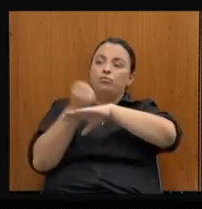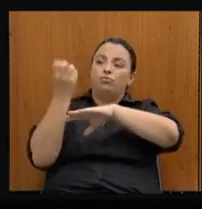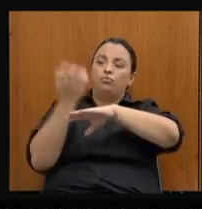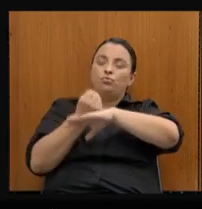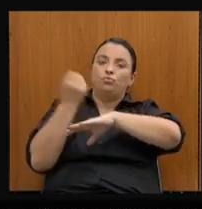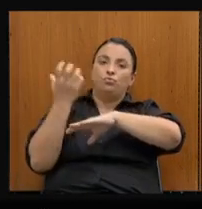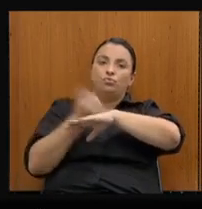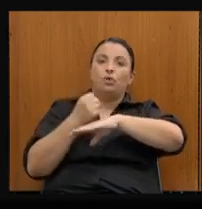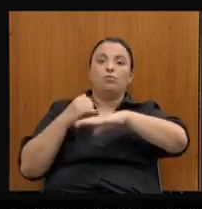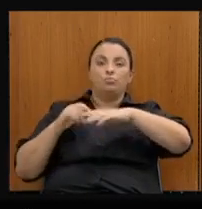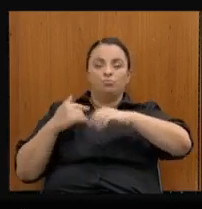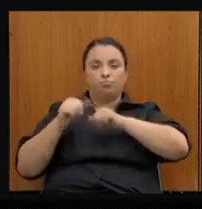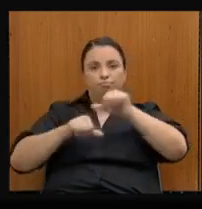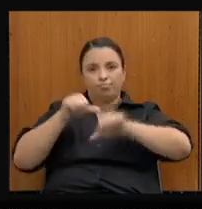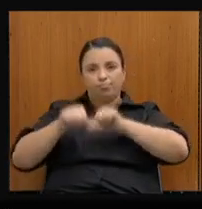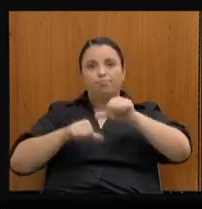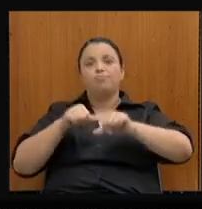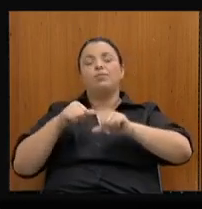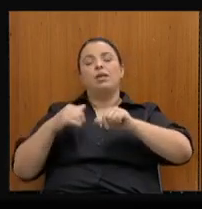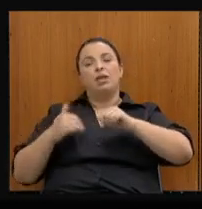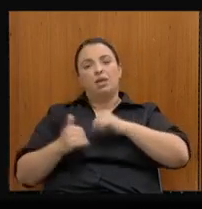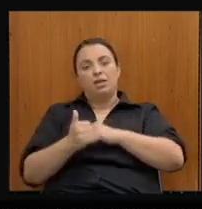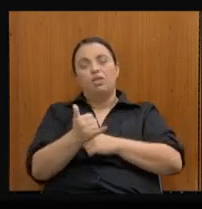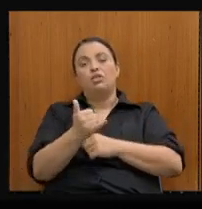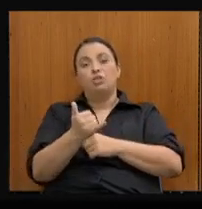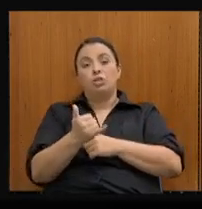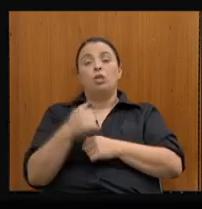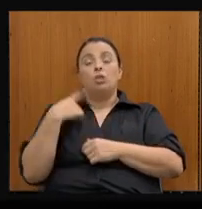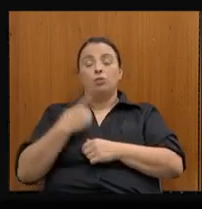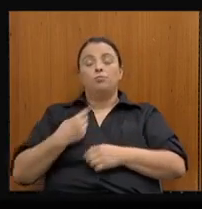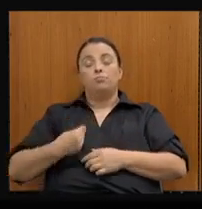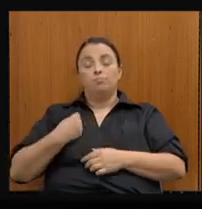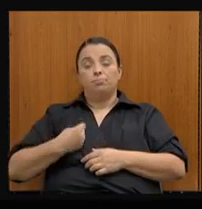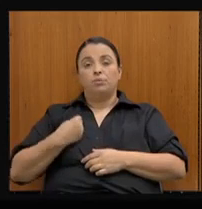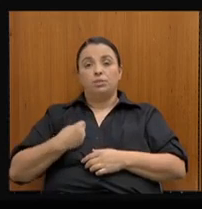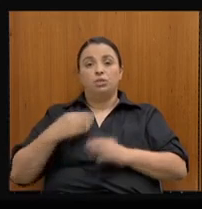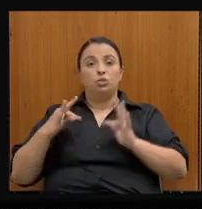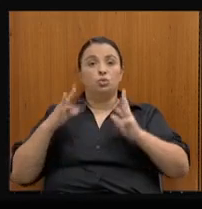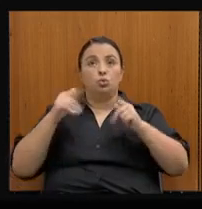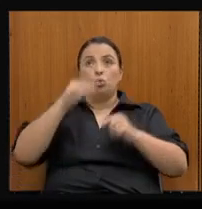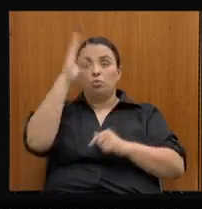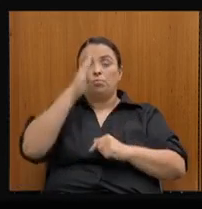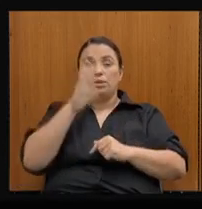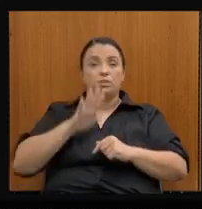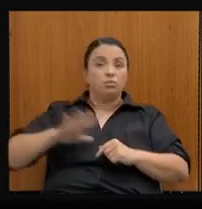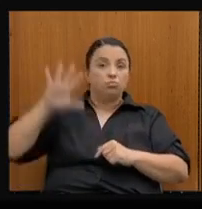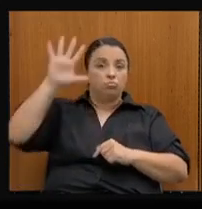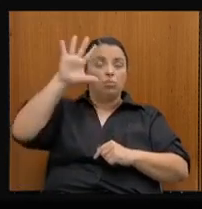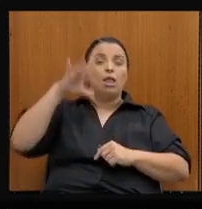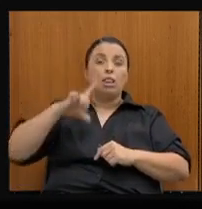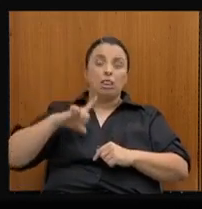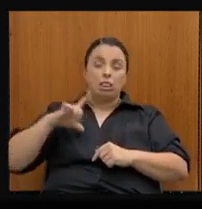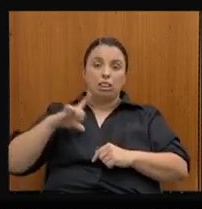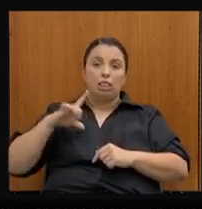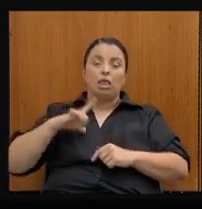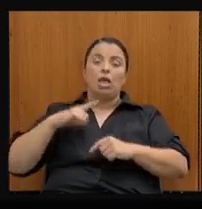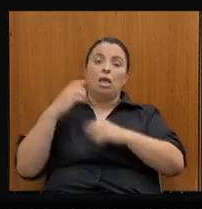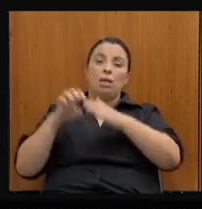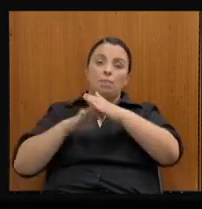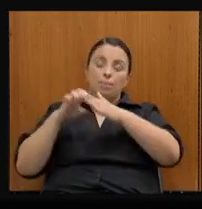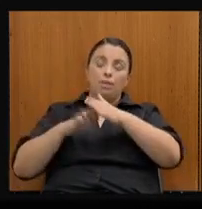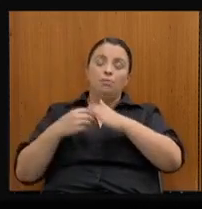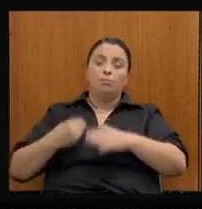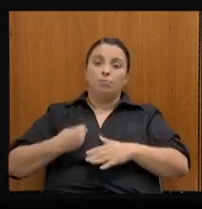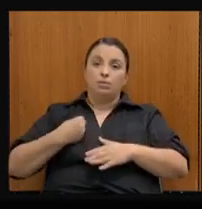nós estamos presentes em todos os estados do Brasil com empresas que participam do Natal Associação